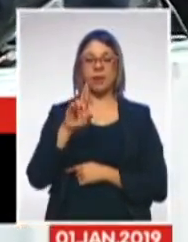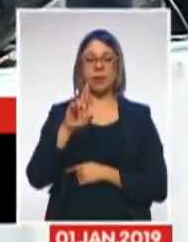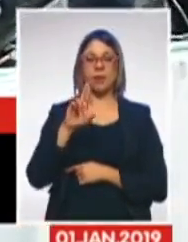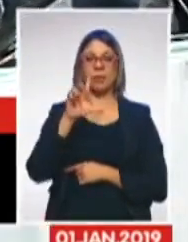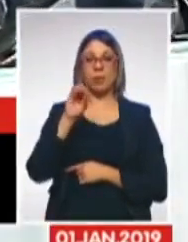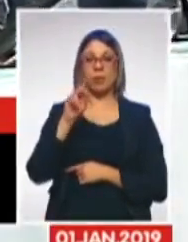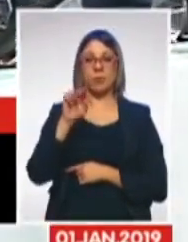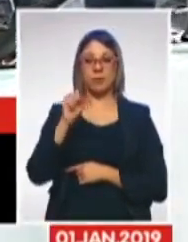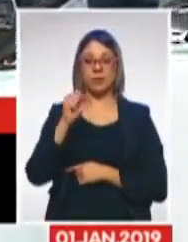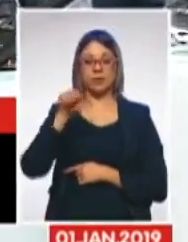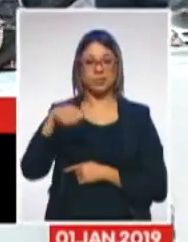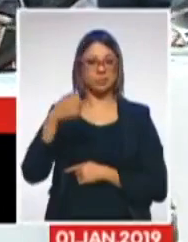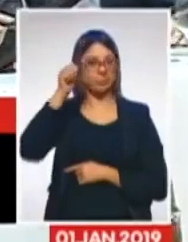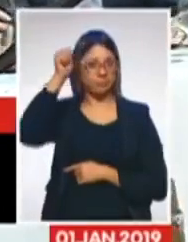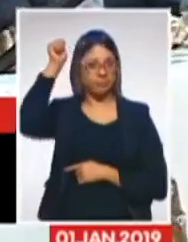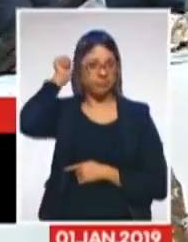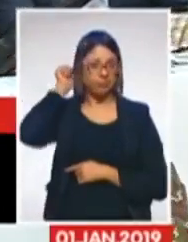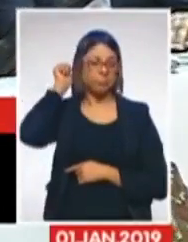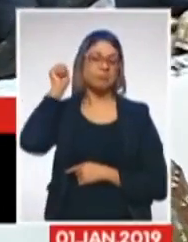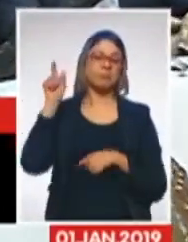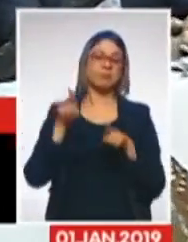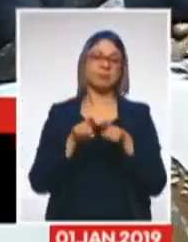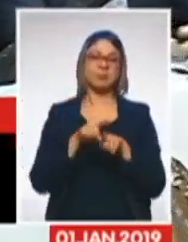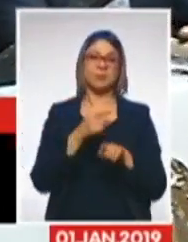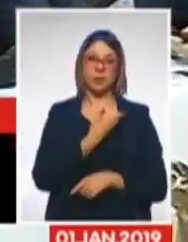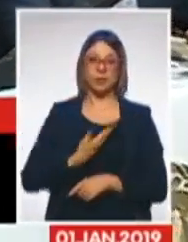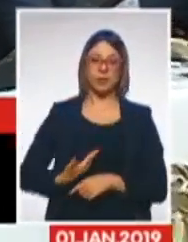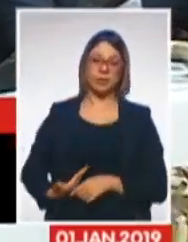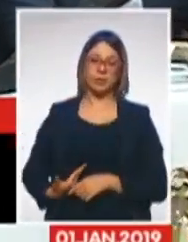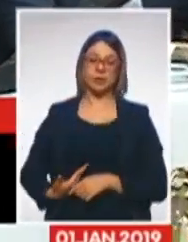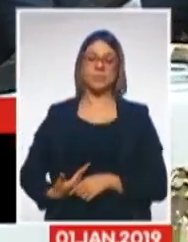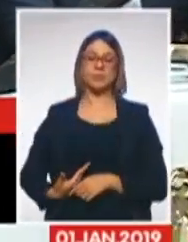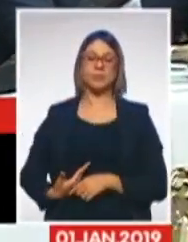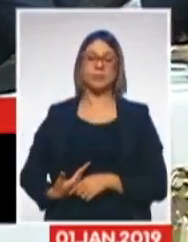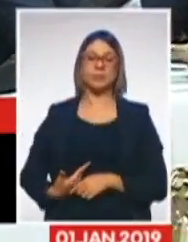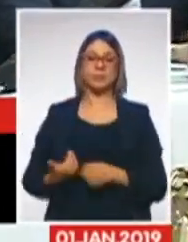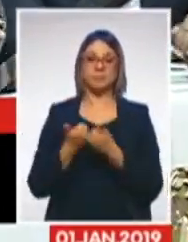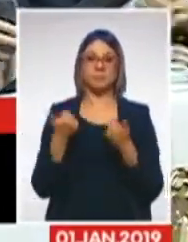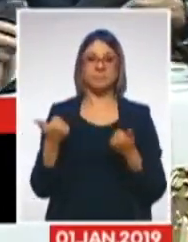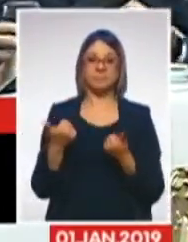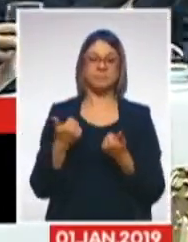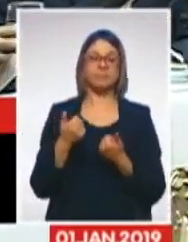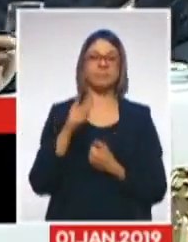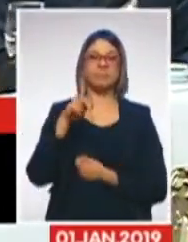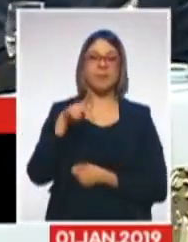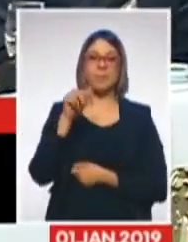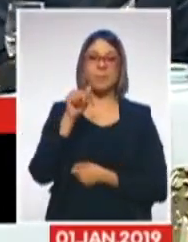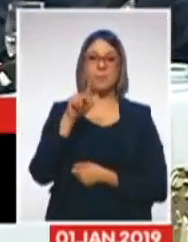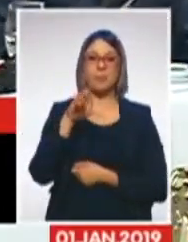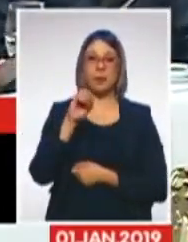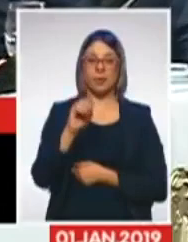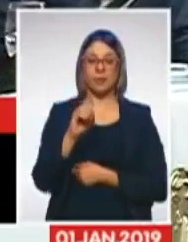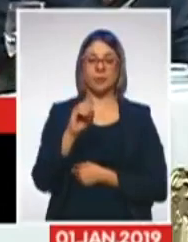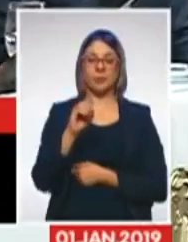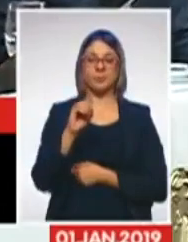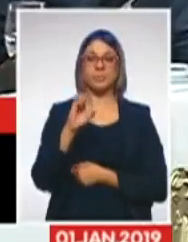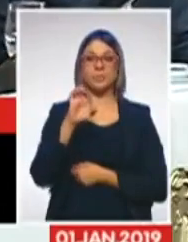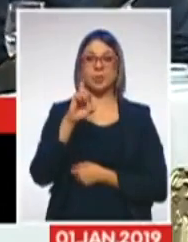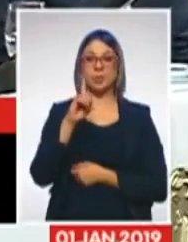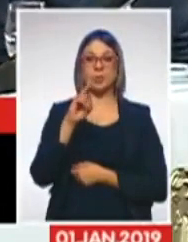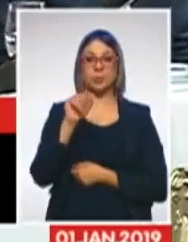Excelentíssimo senhor vice-governador do Estado de Minas Gerais, Paulo Eduardo Rocha Brant.